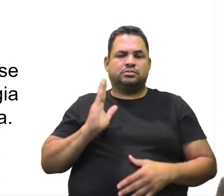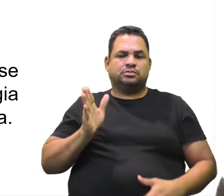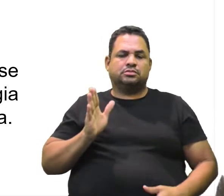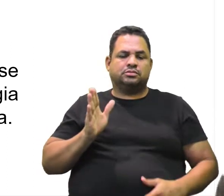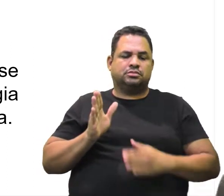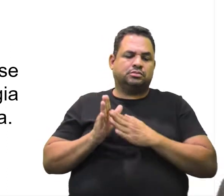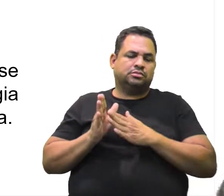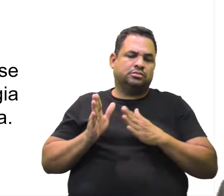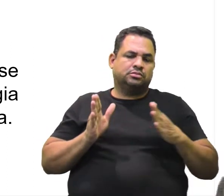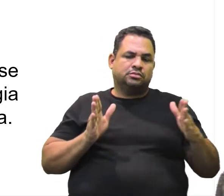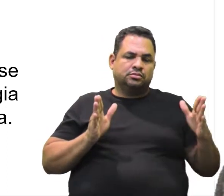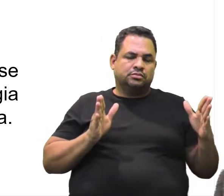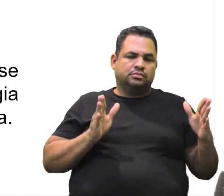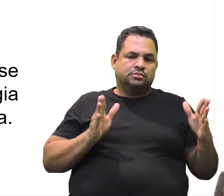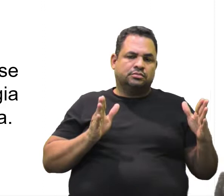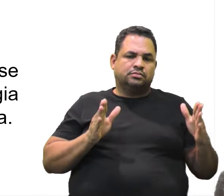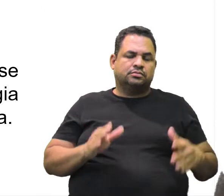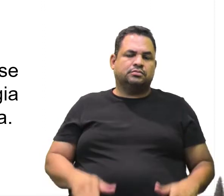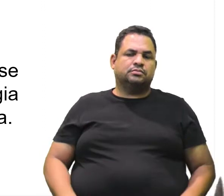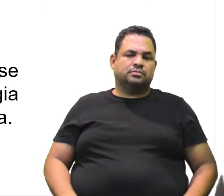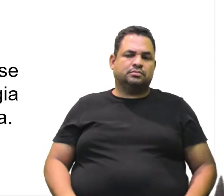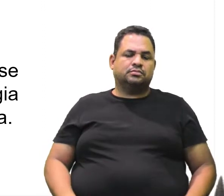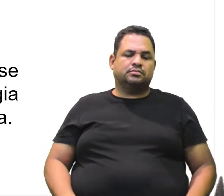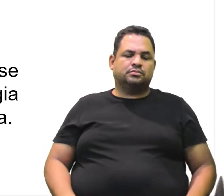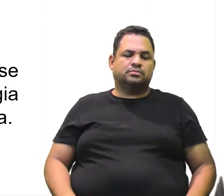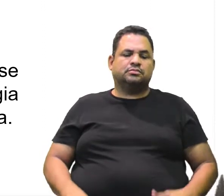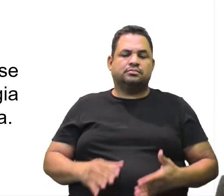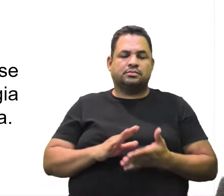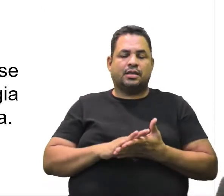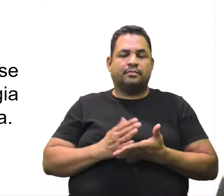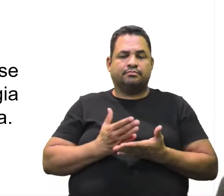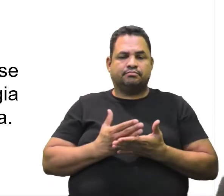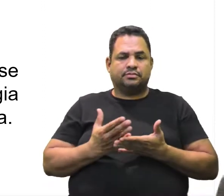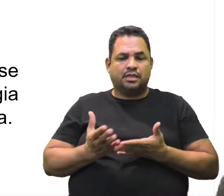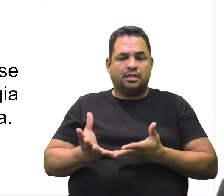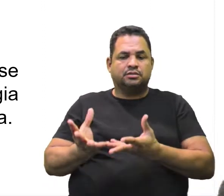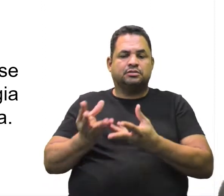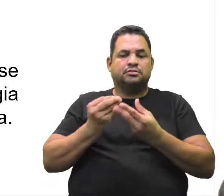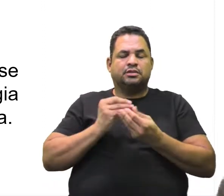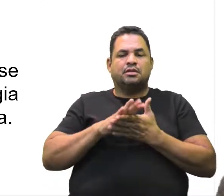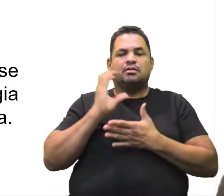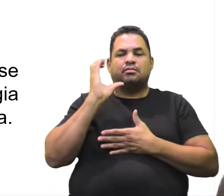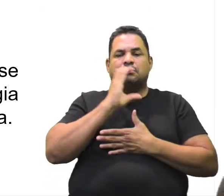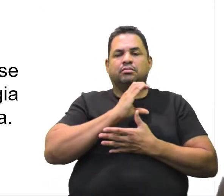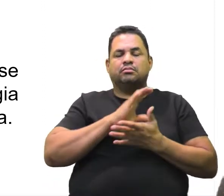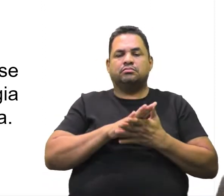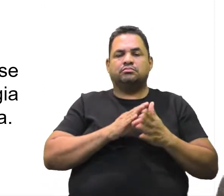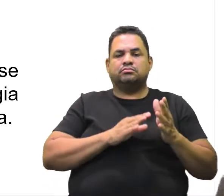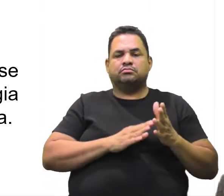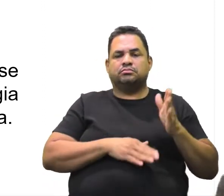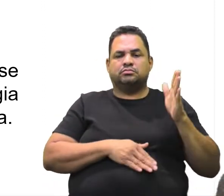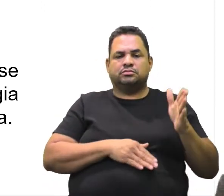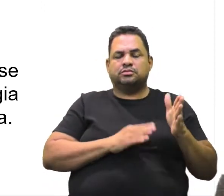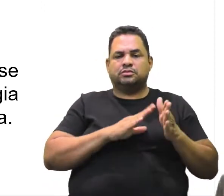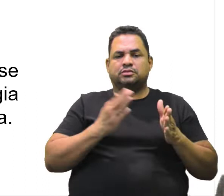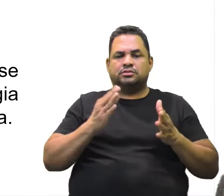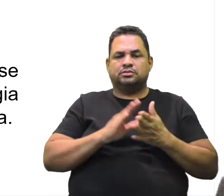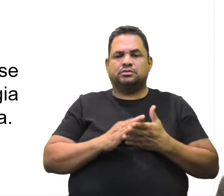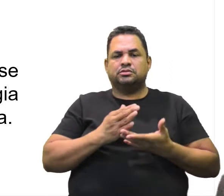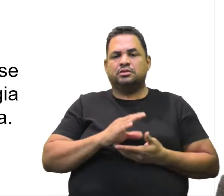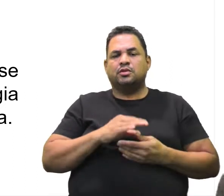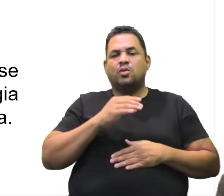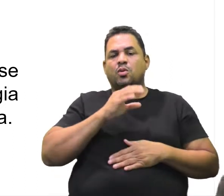esquerda, está havendo ganho de calor, e da esquerda para a direita, liberação de calor ou